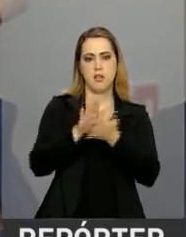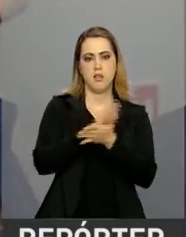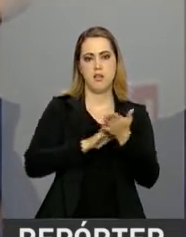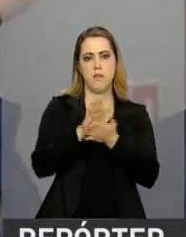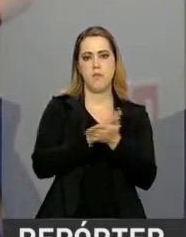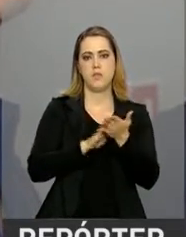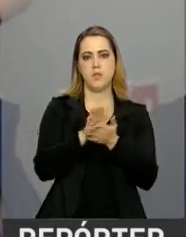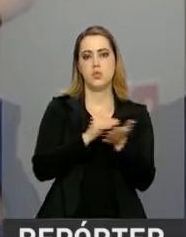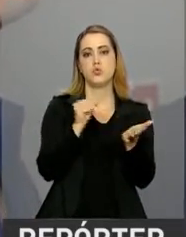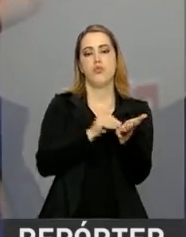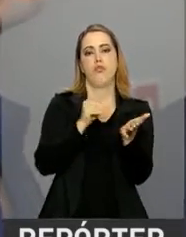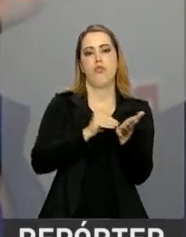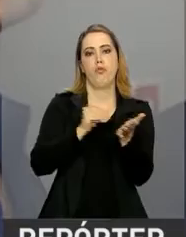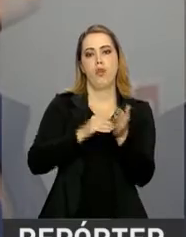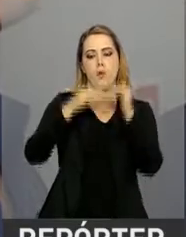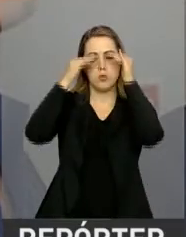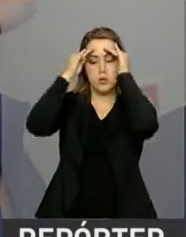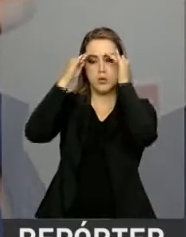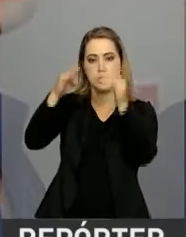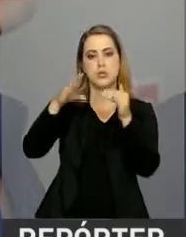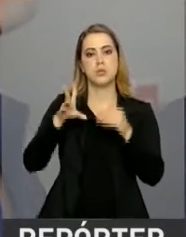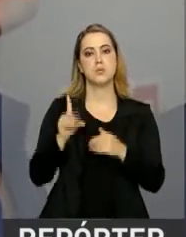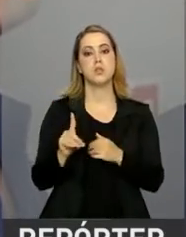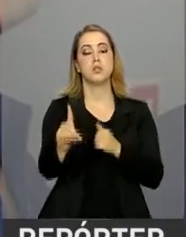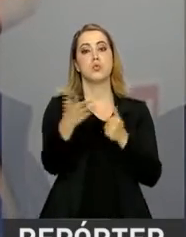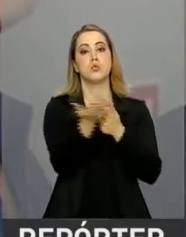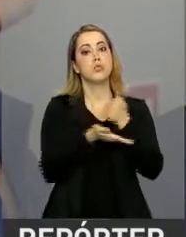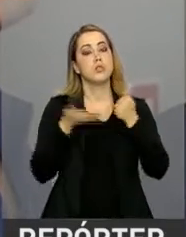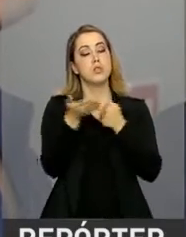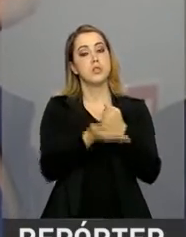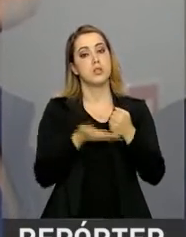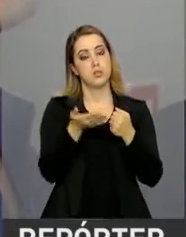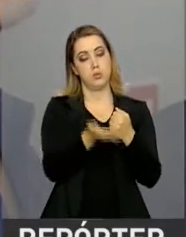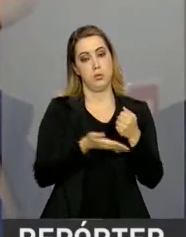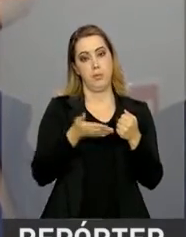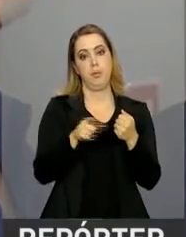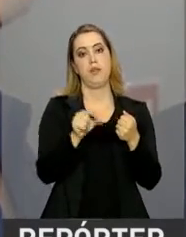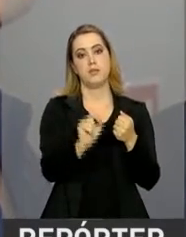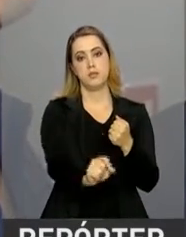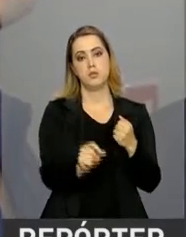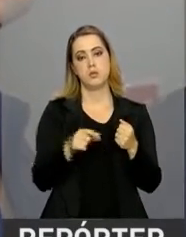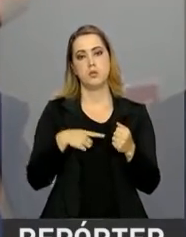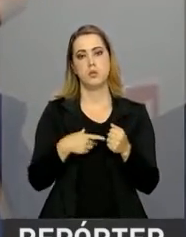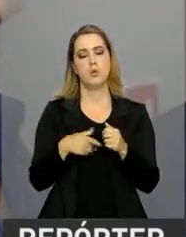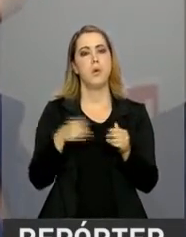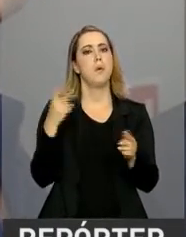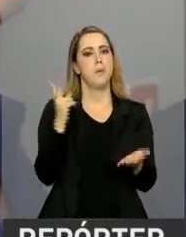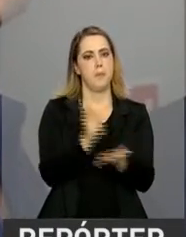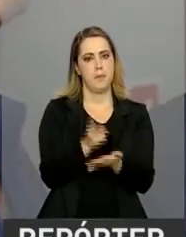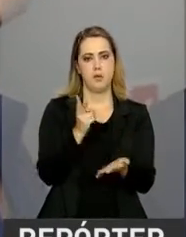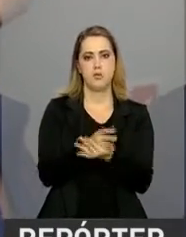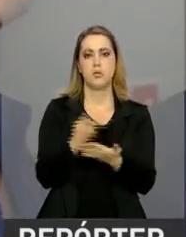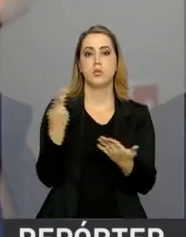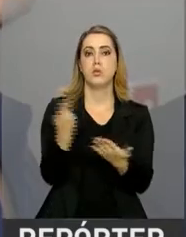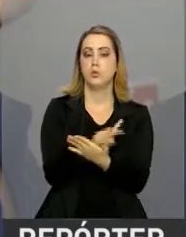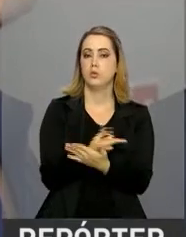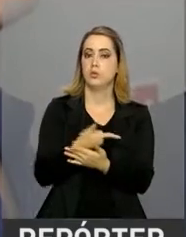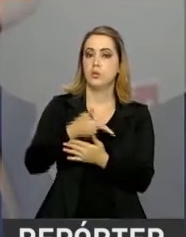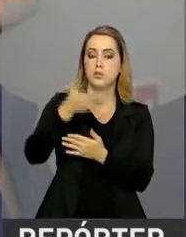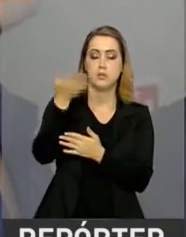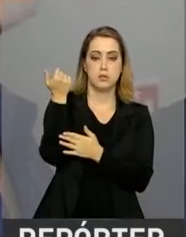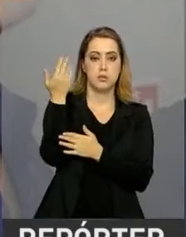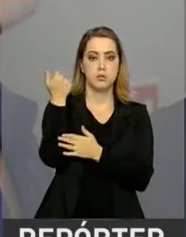nenhum desrespeito aos direitos fundamentais dos brasileiros, nem que isso tenha sido feito pelo próprio Estado, como